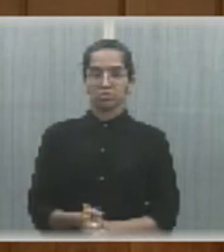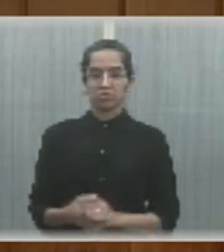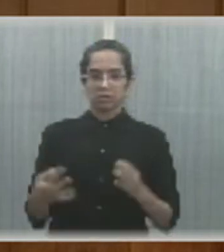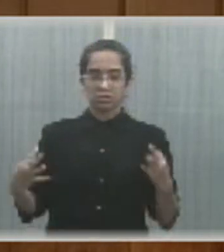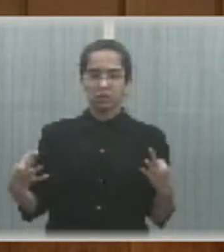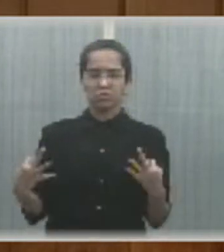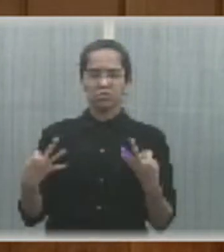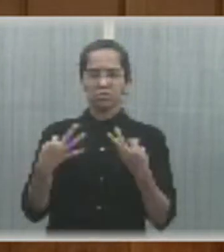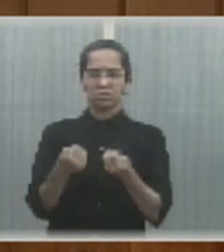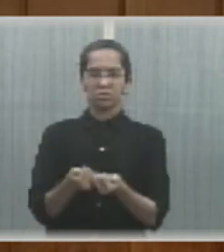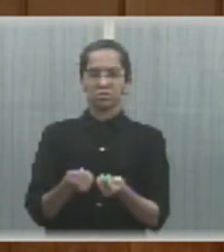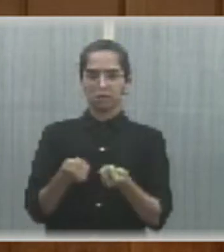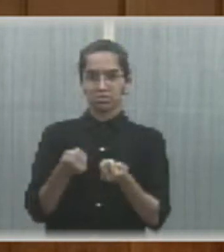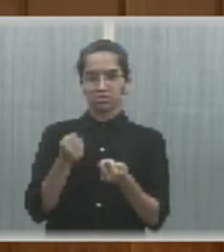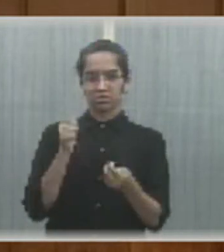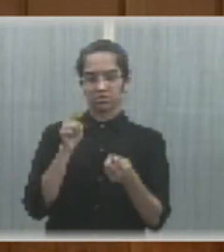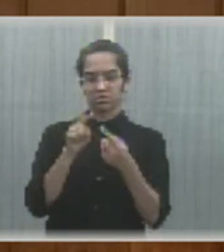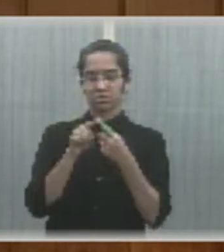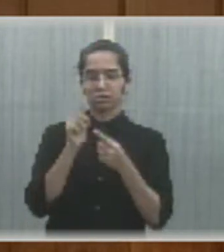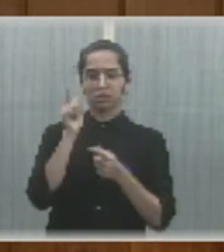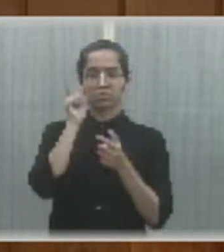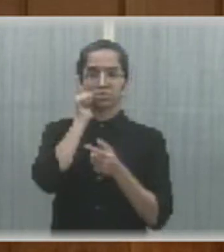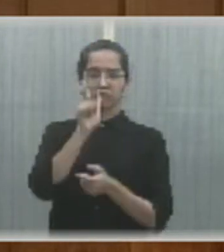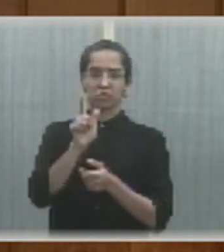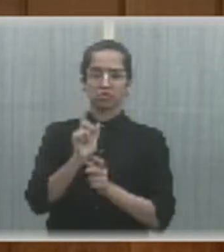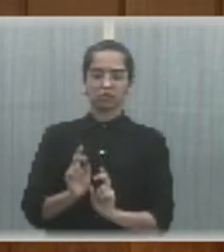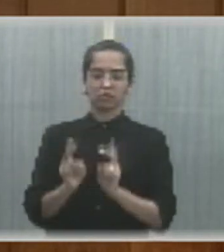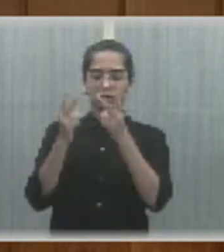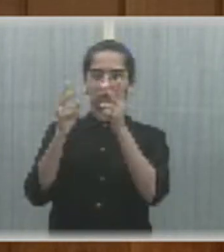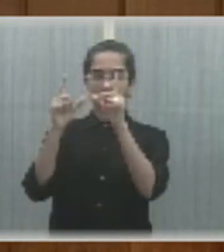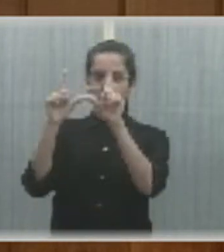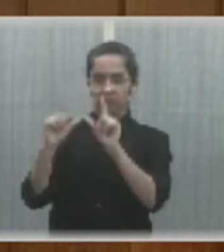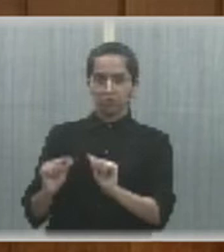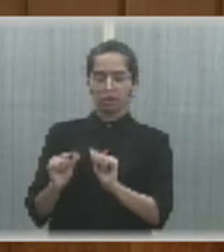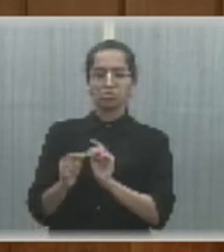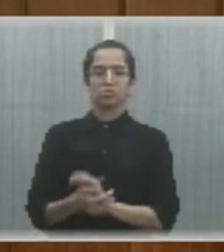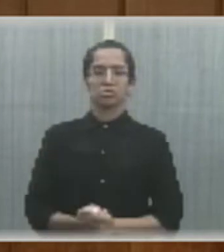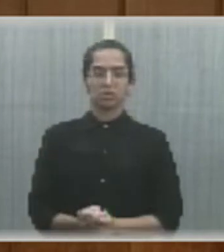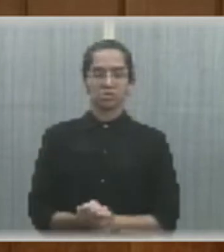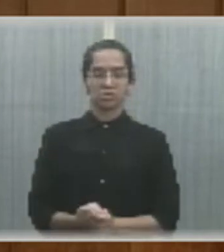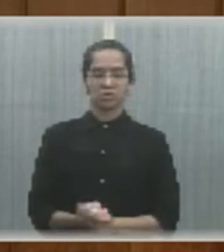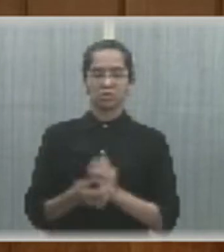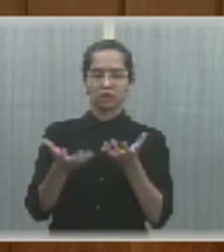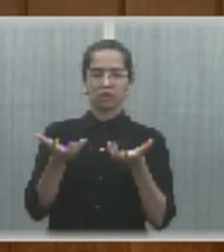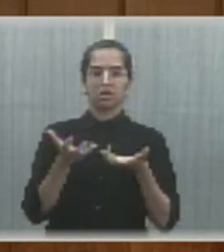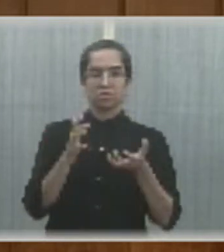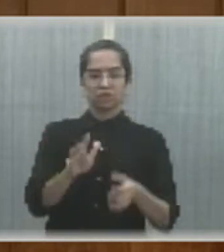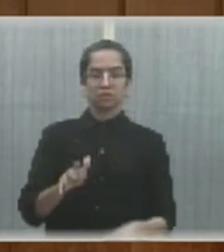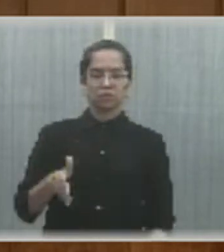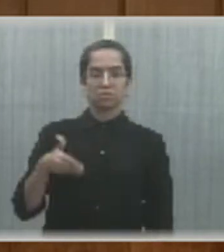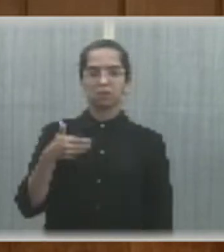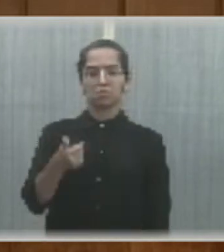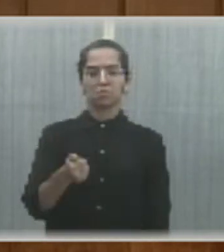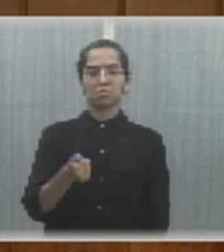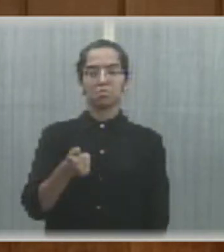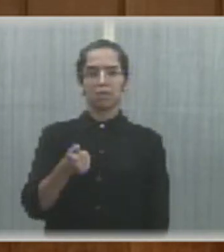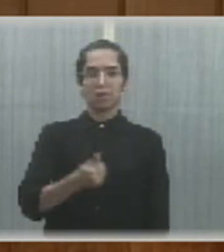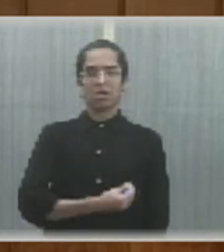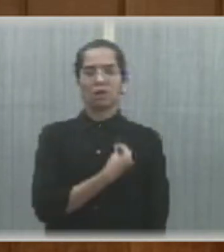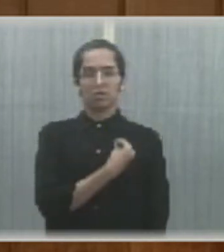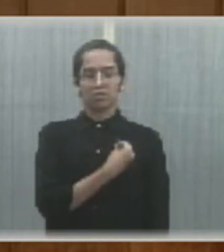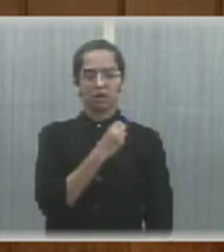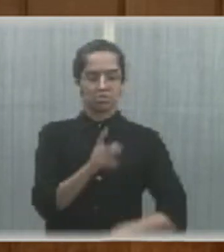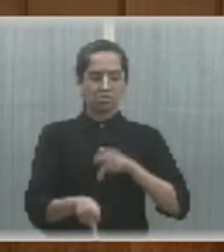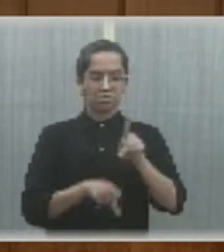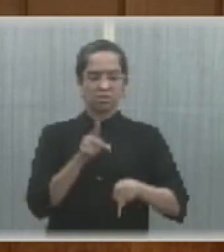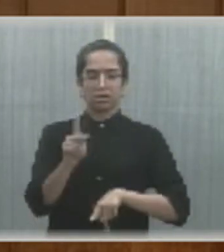medidas para reduzir os preços dos combustíveis, visando o bem-estar da população brasileira. E